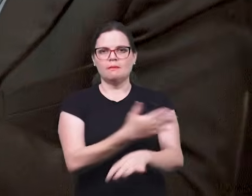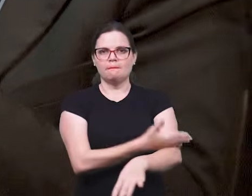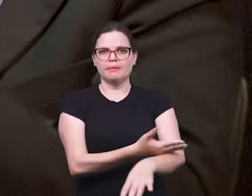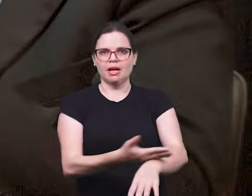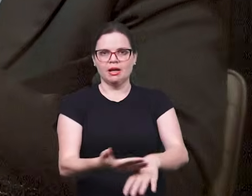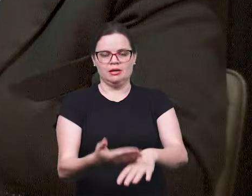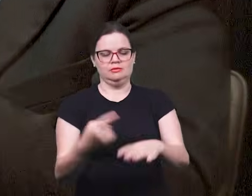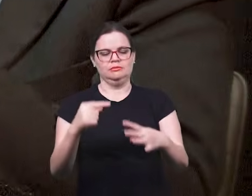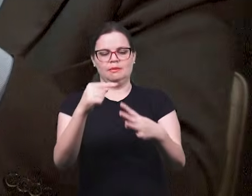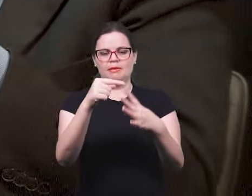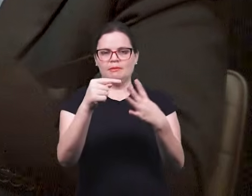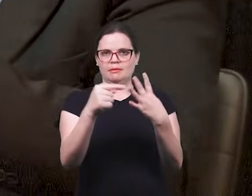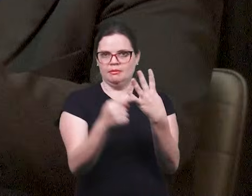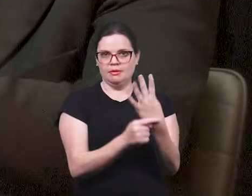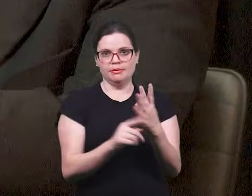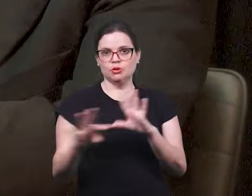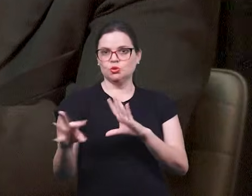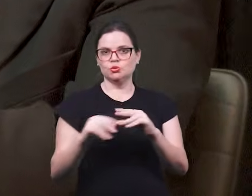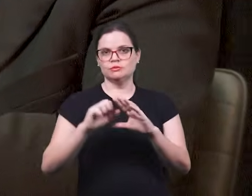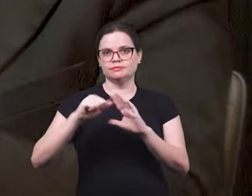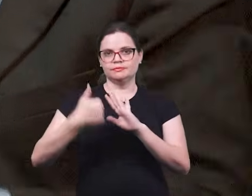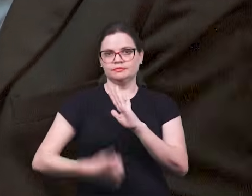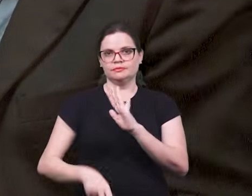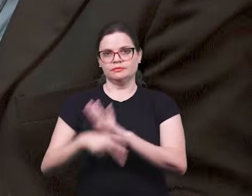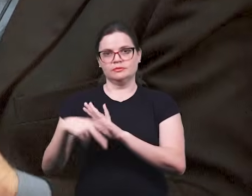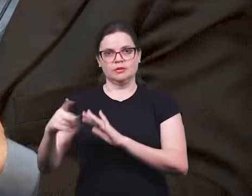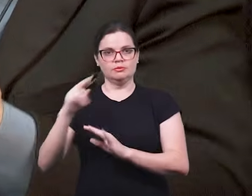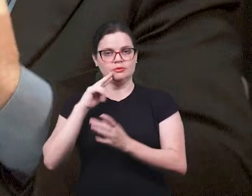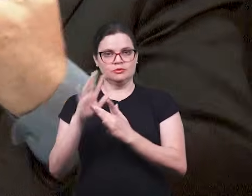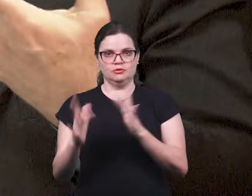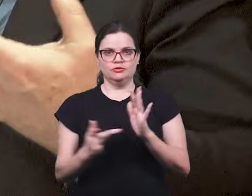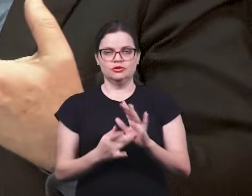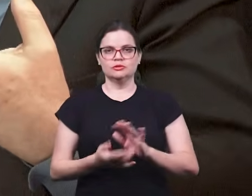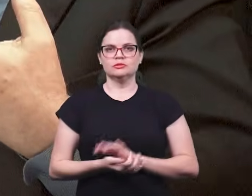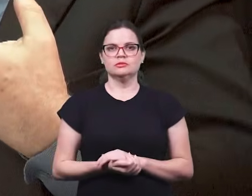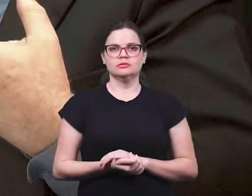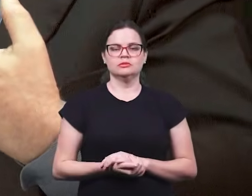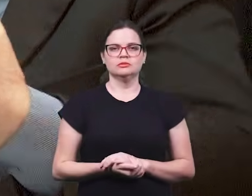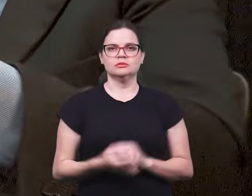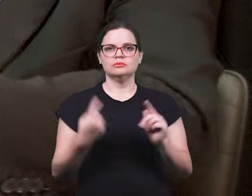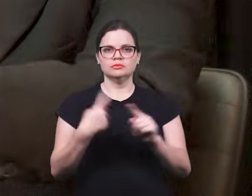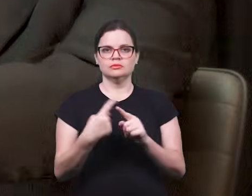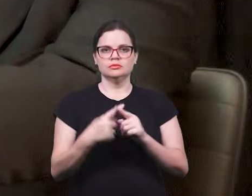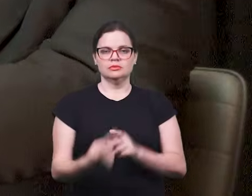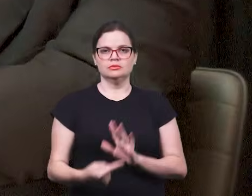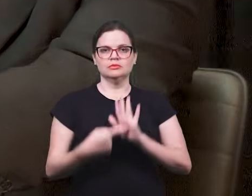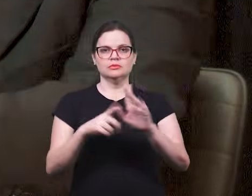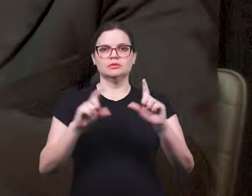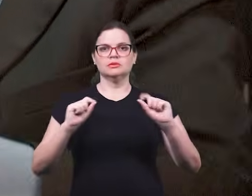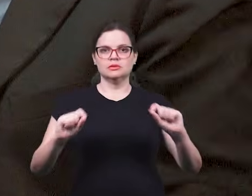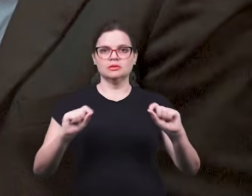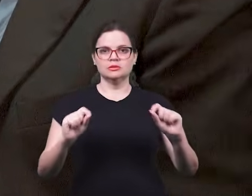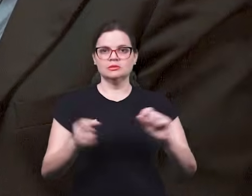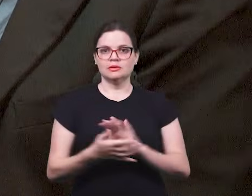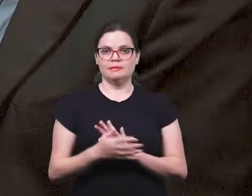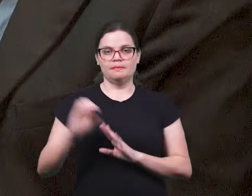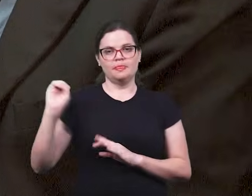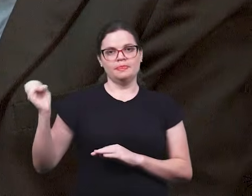então apontando ali para a figura de Jesus, revelado ali nos